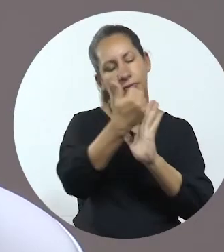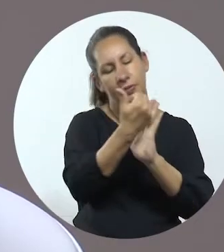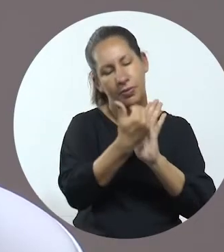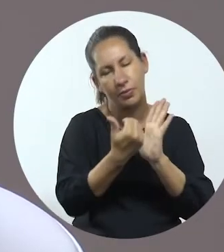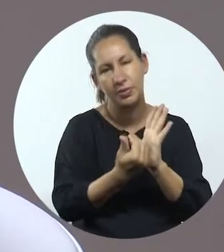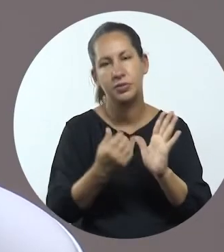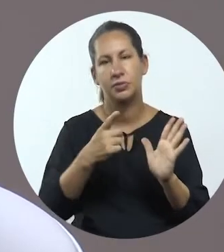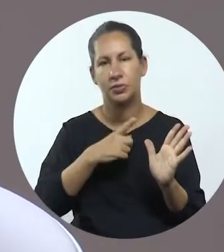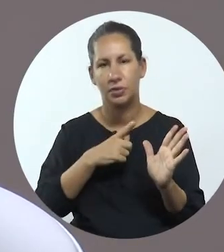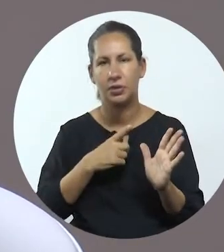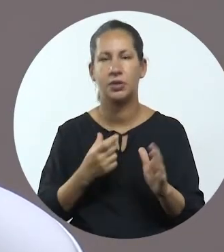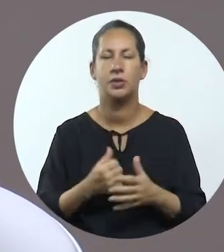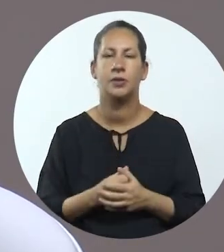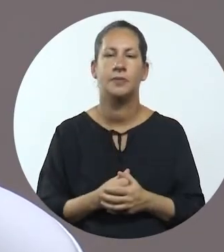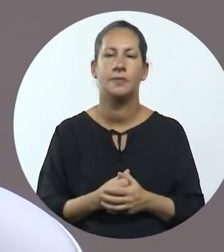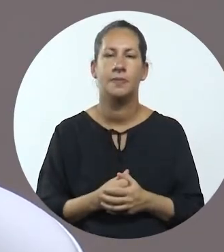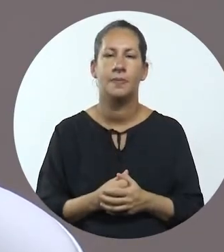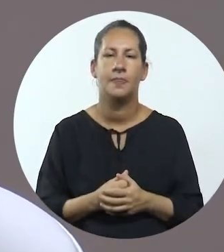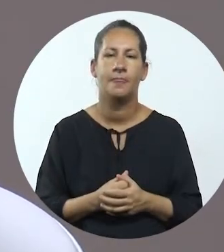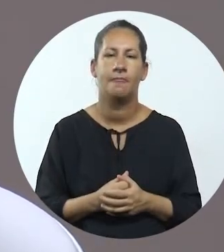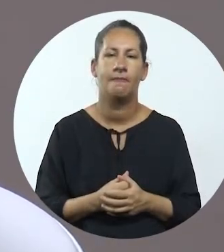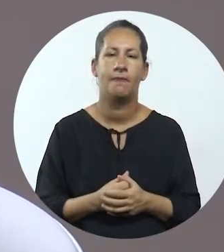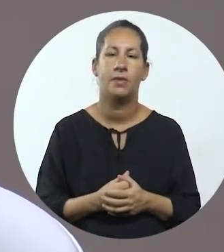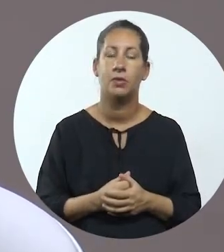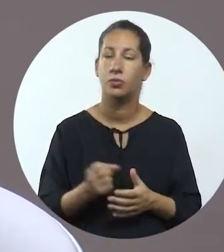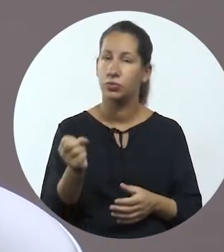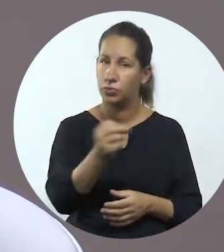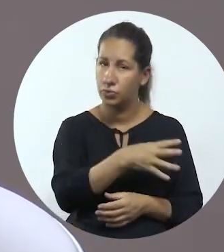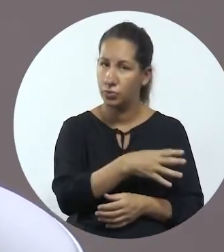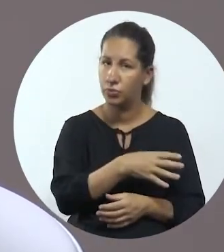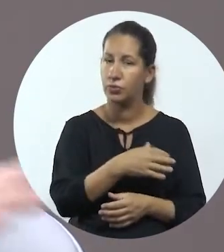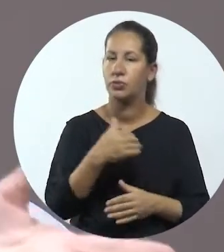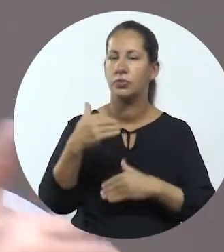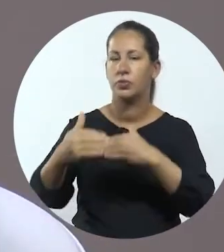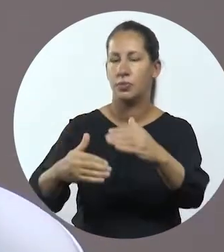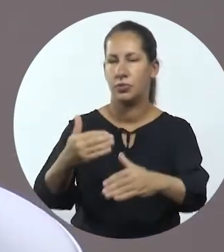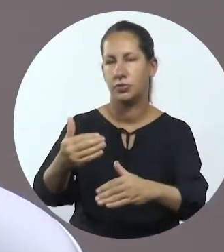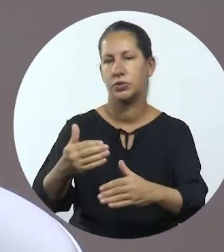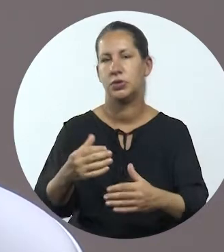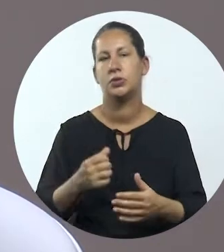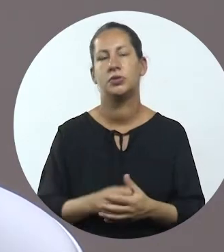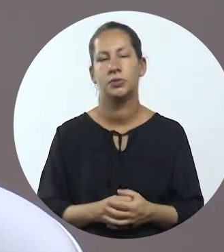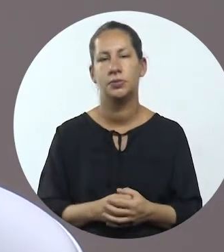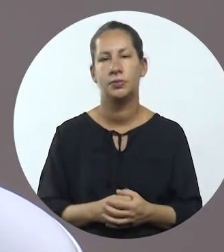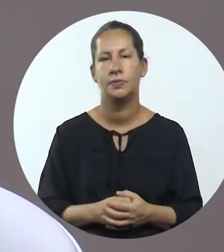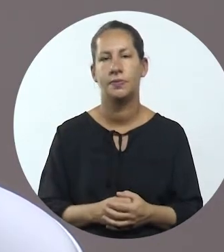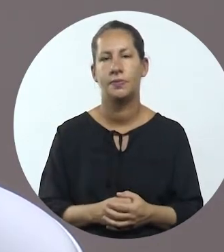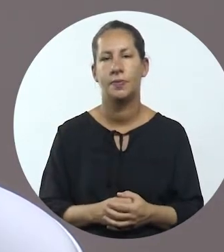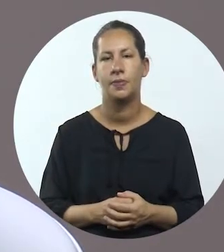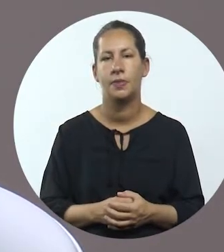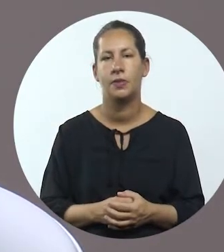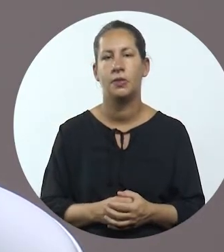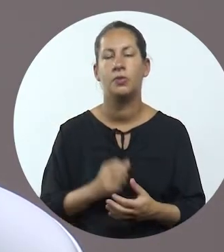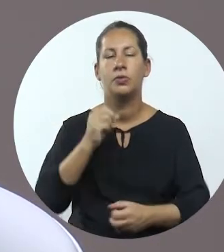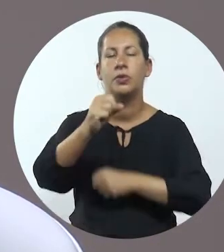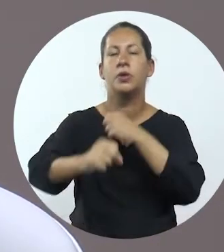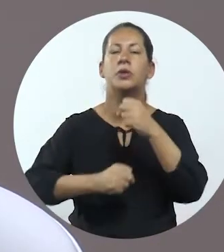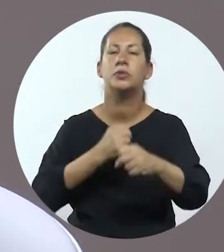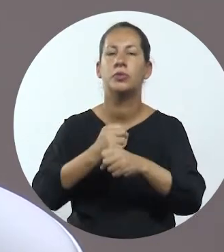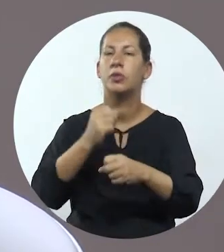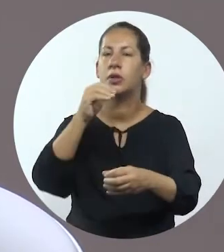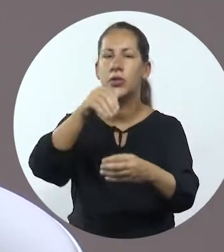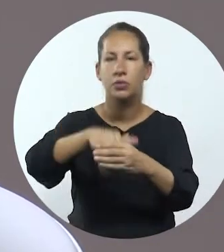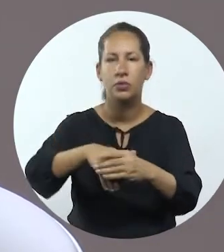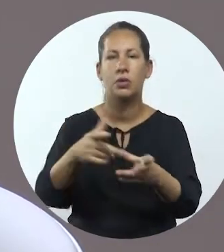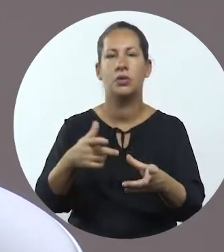programação. Uma voltada para atualização no processo civil, voltado para o âmbito eleitoral,